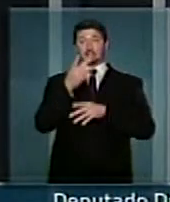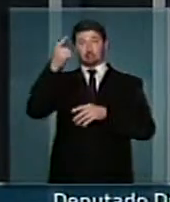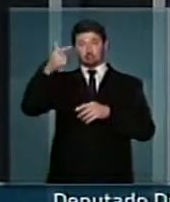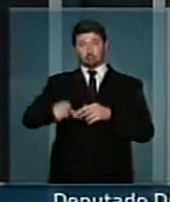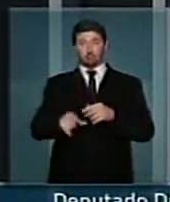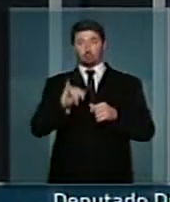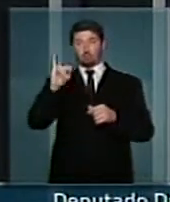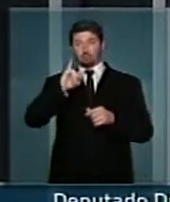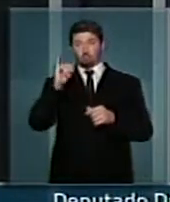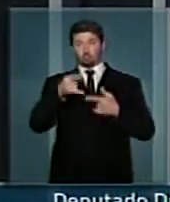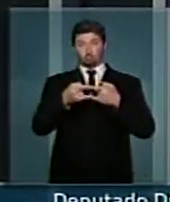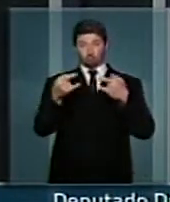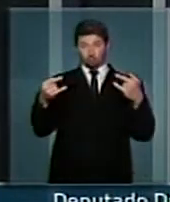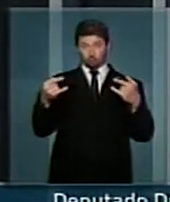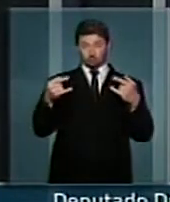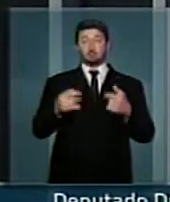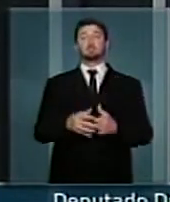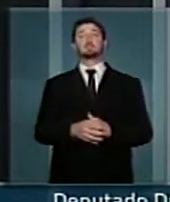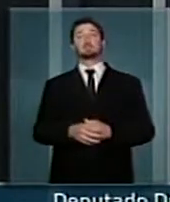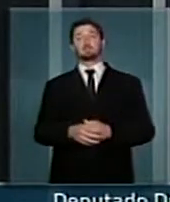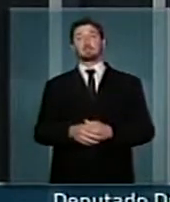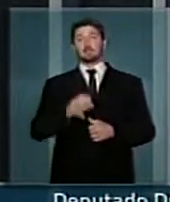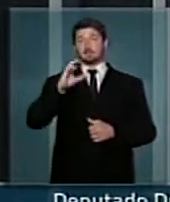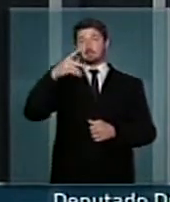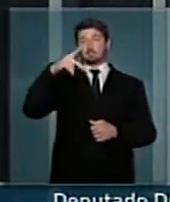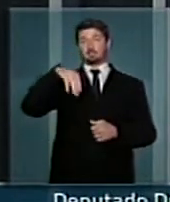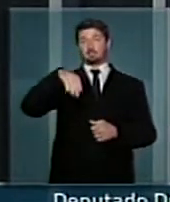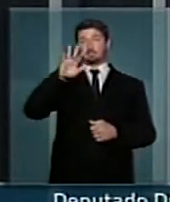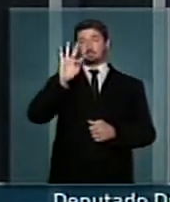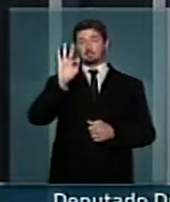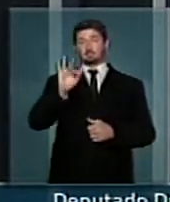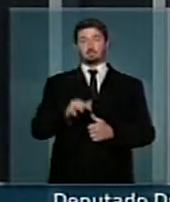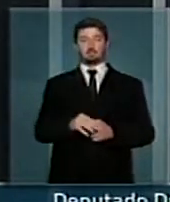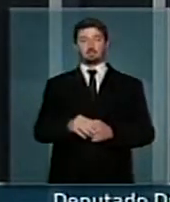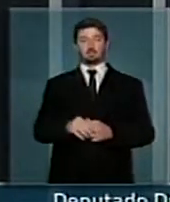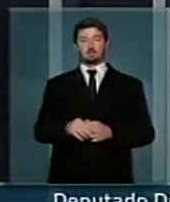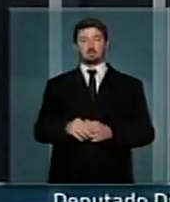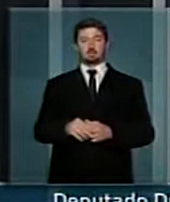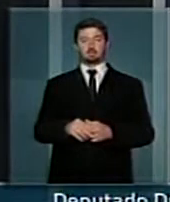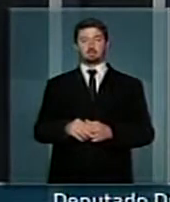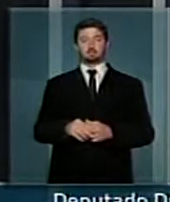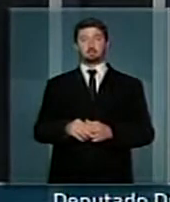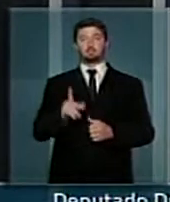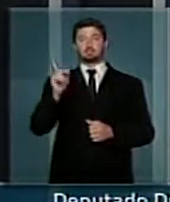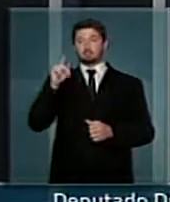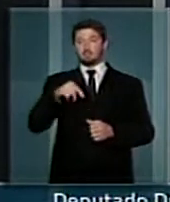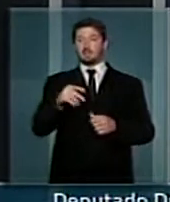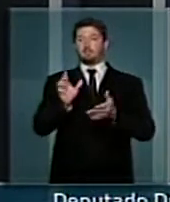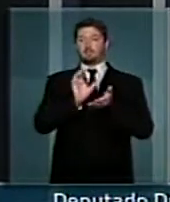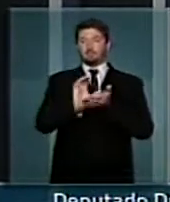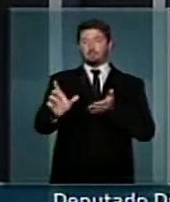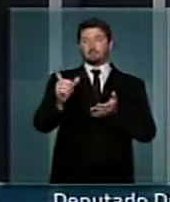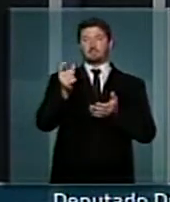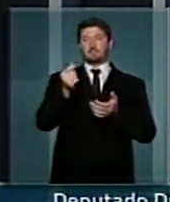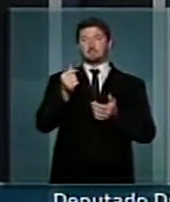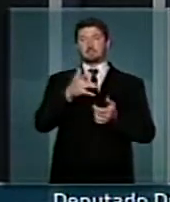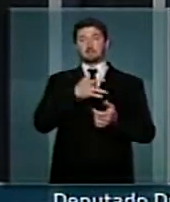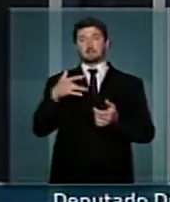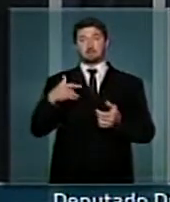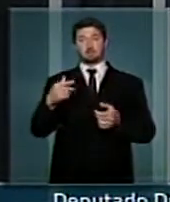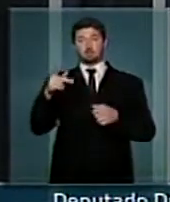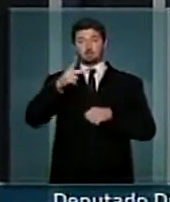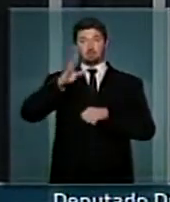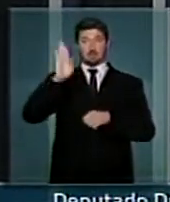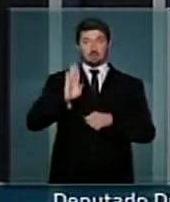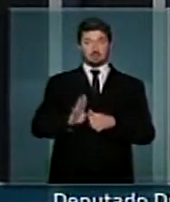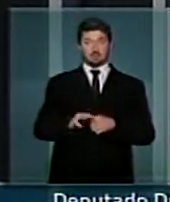o imposto do cheque, a CPMF, a pretexto de financiar a saúde do